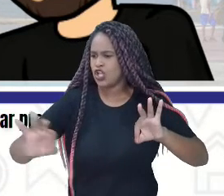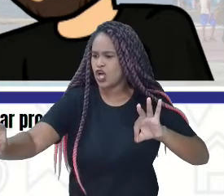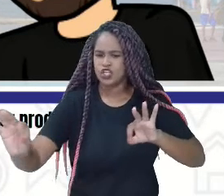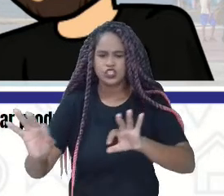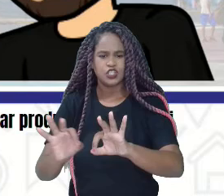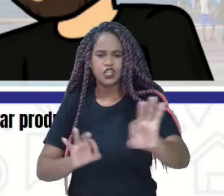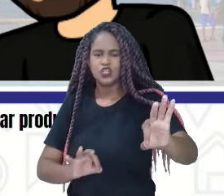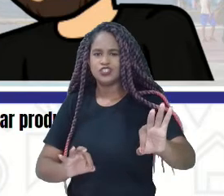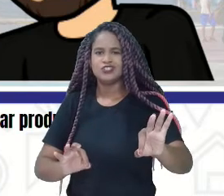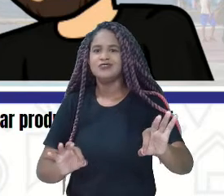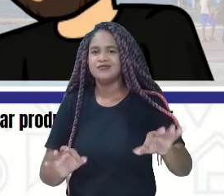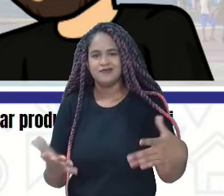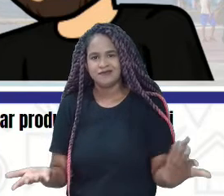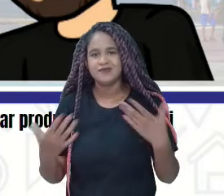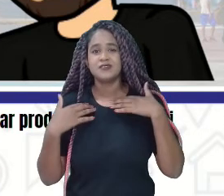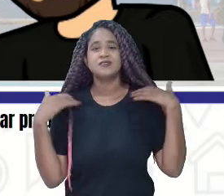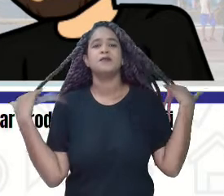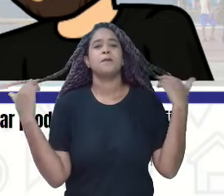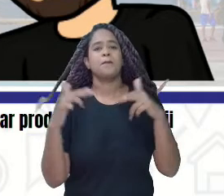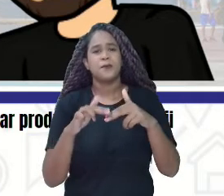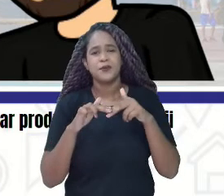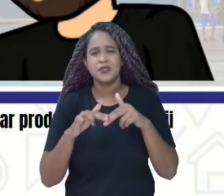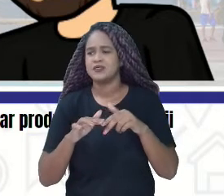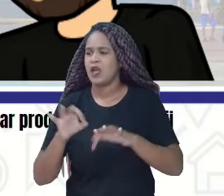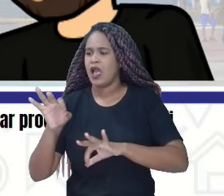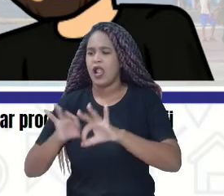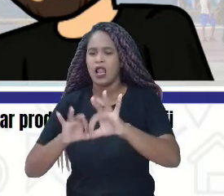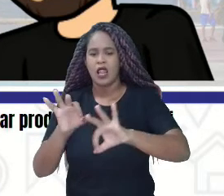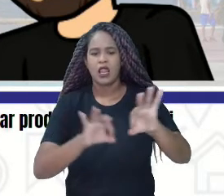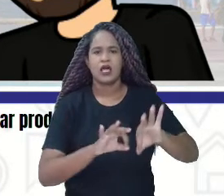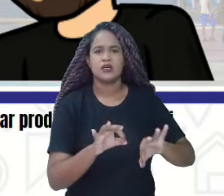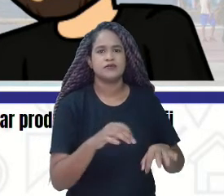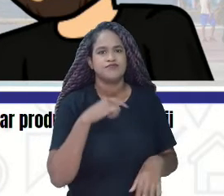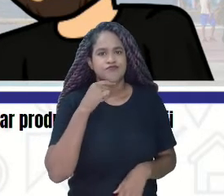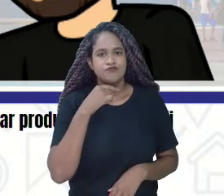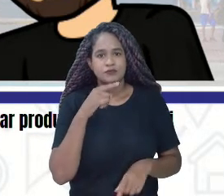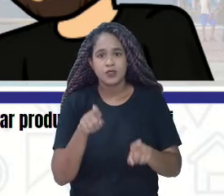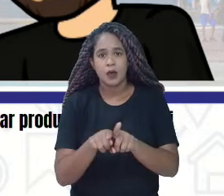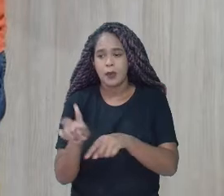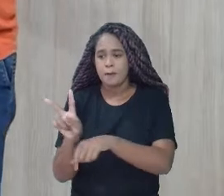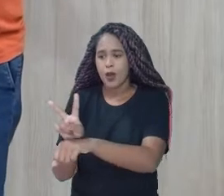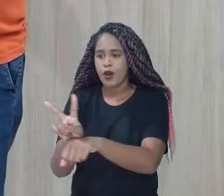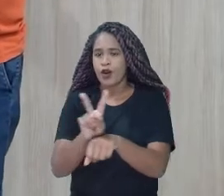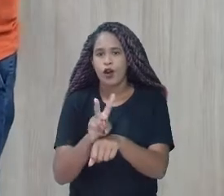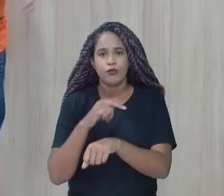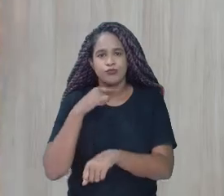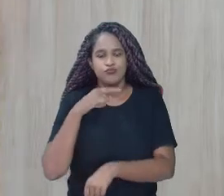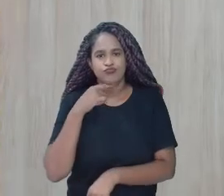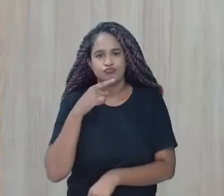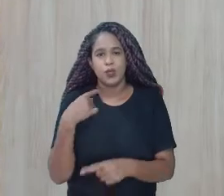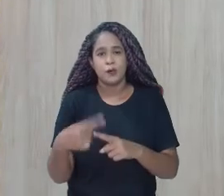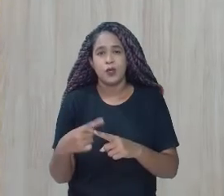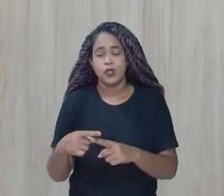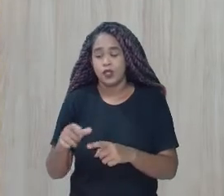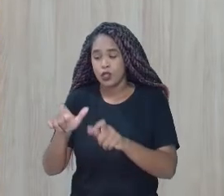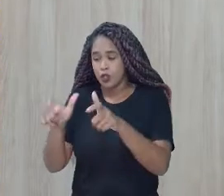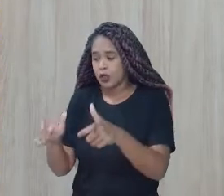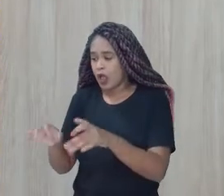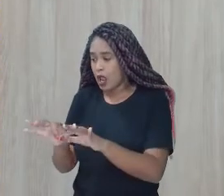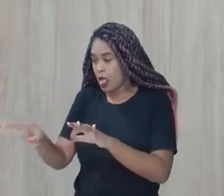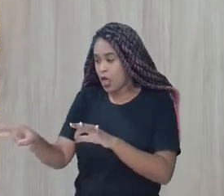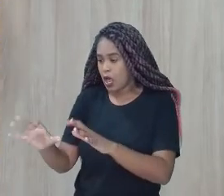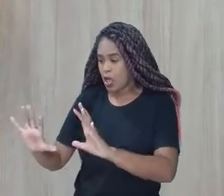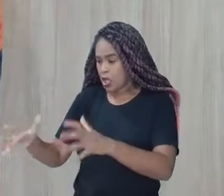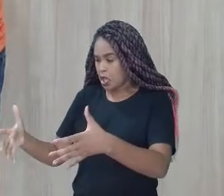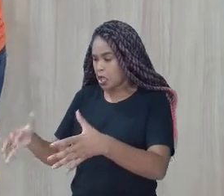engenhos em um único local que favorecesse, né, por exemplo, o policiamento daquelas áreas. Então, eram locais isolados, né? Então,